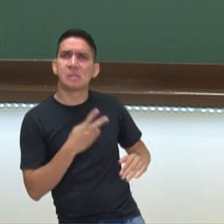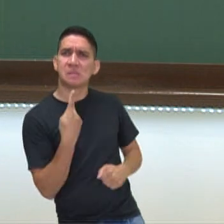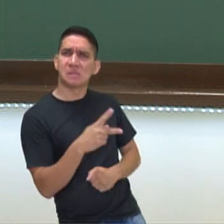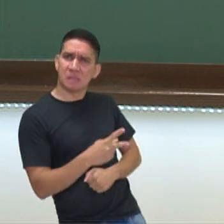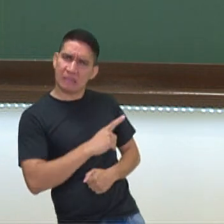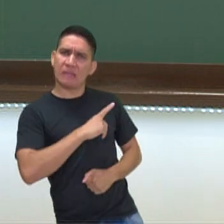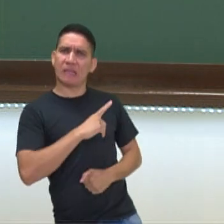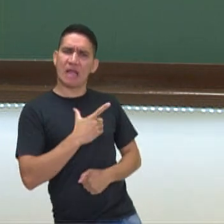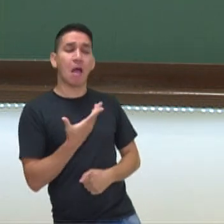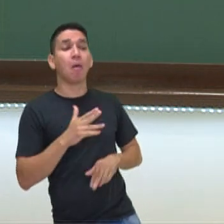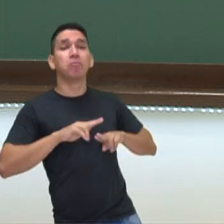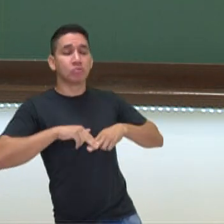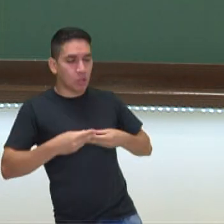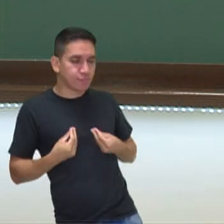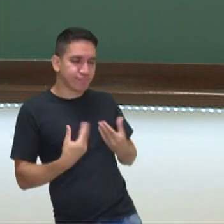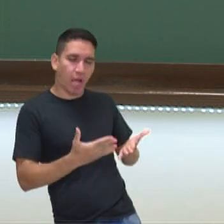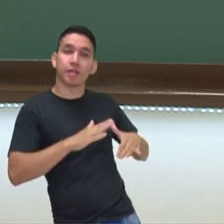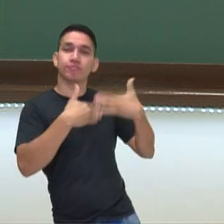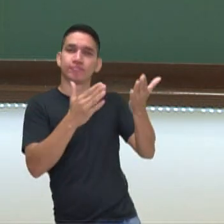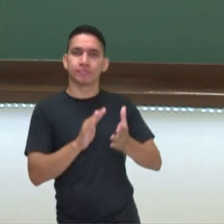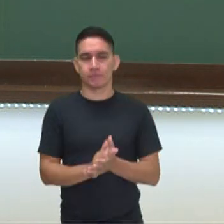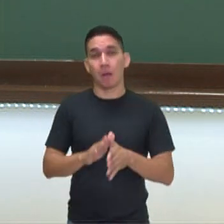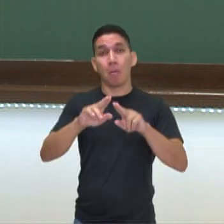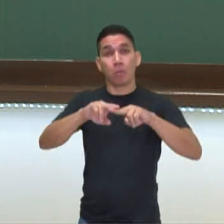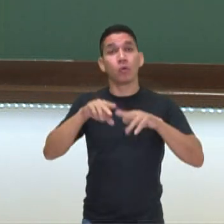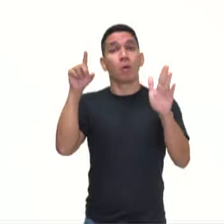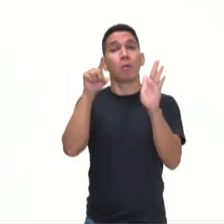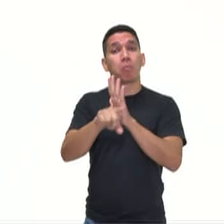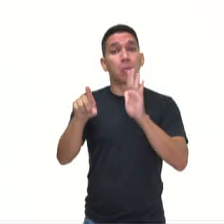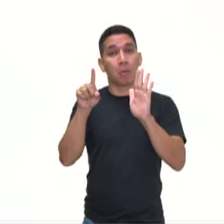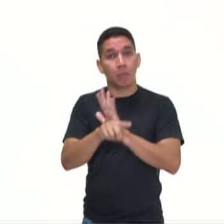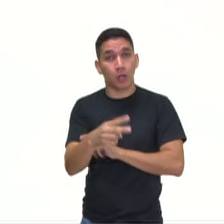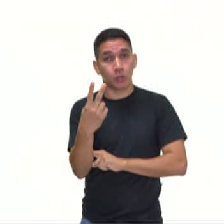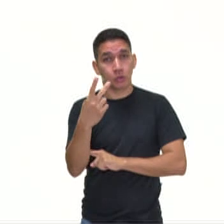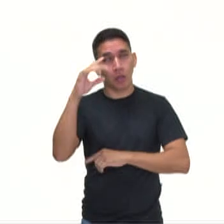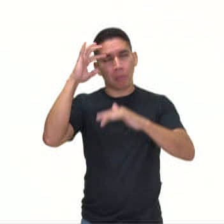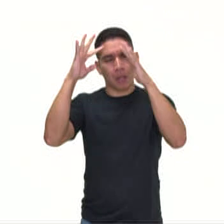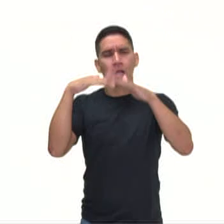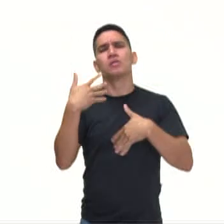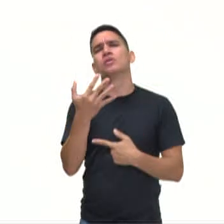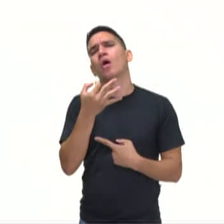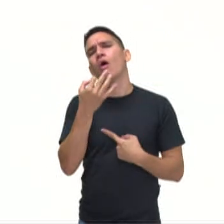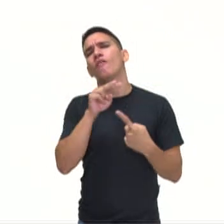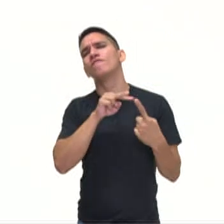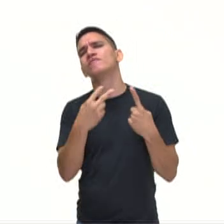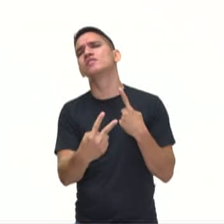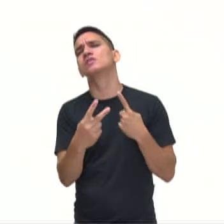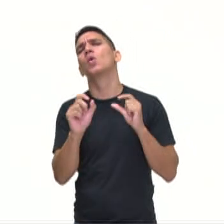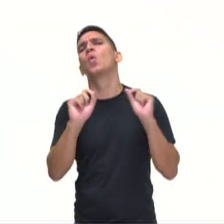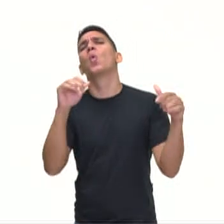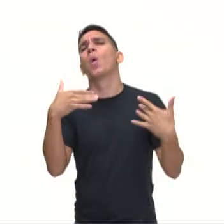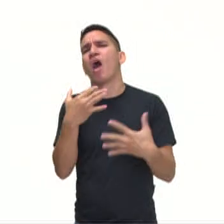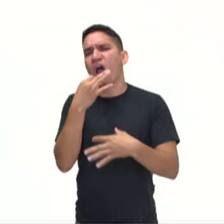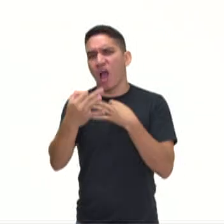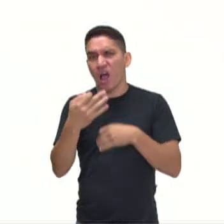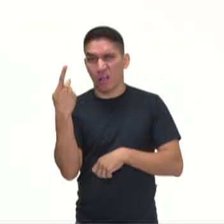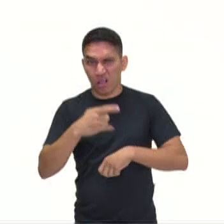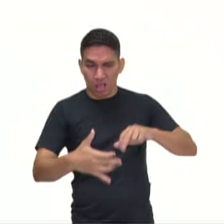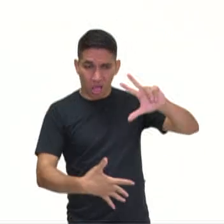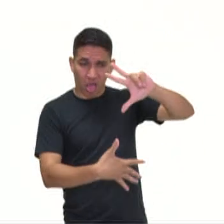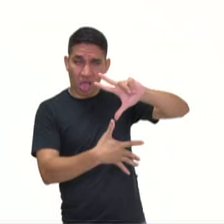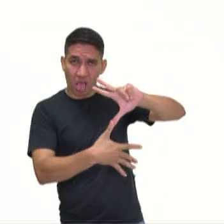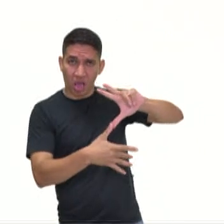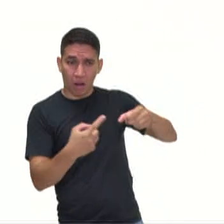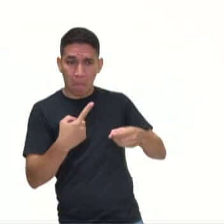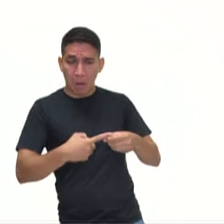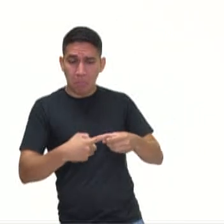esses povos. Deixa aí duas perguntas para a gente refletir, né? Qual a sua opinião sobre essa visão de que a América não era civilizada ou que